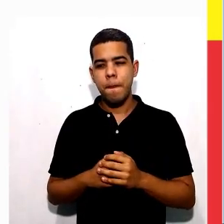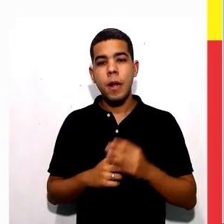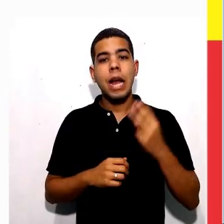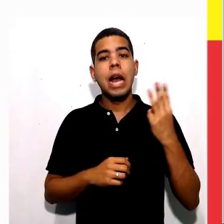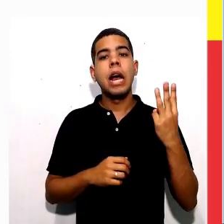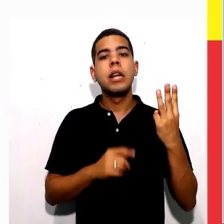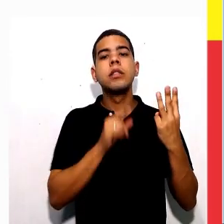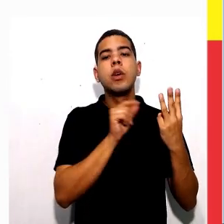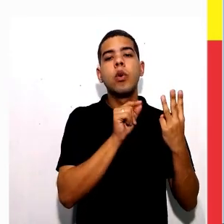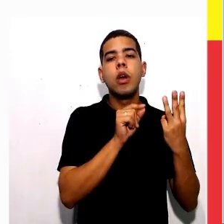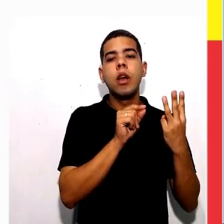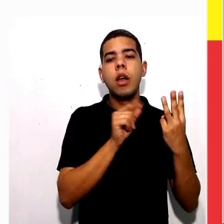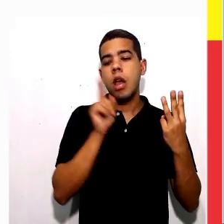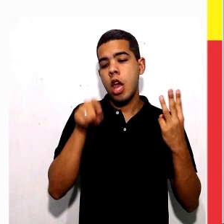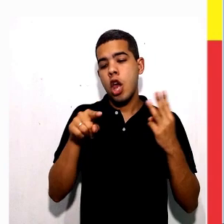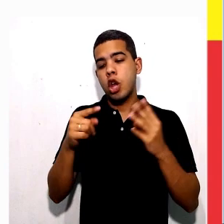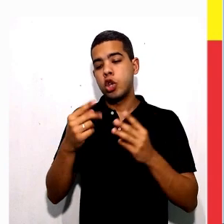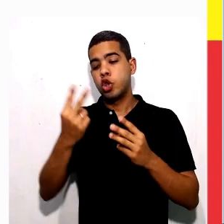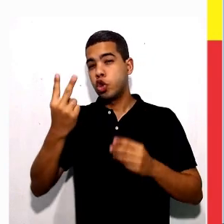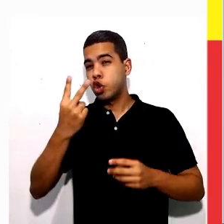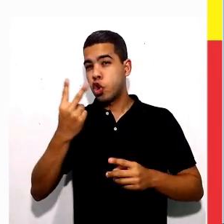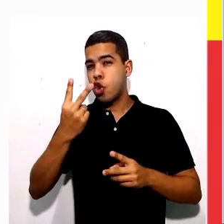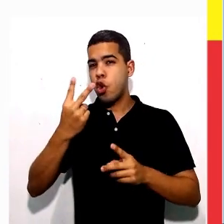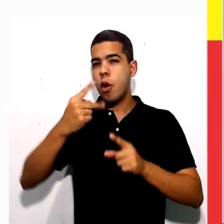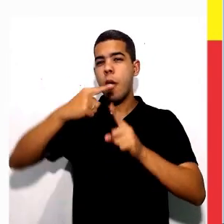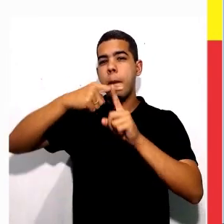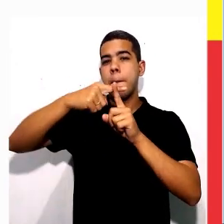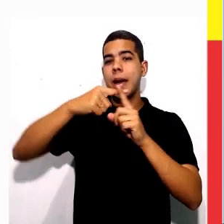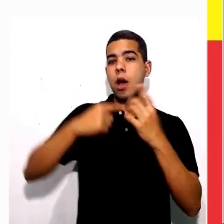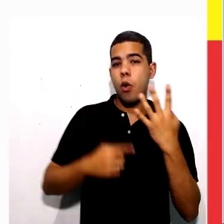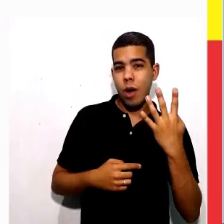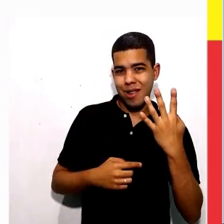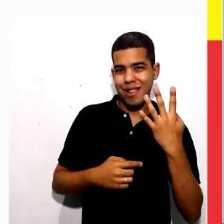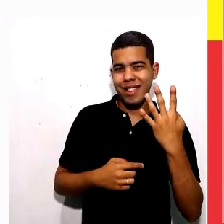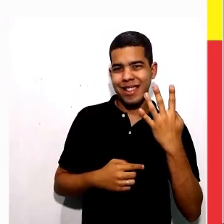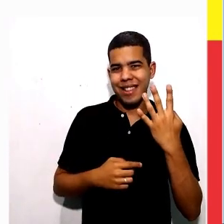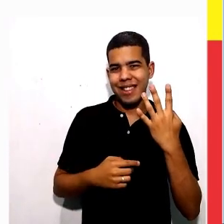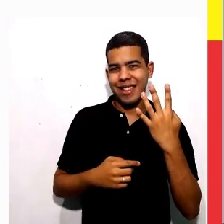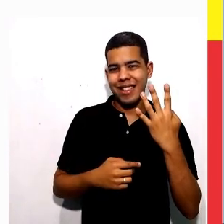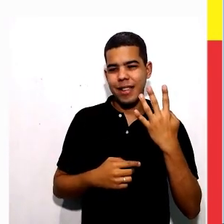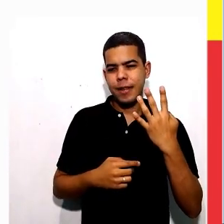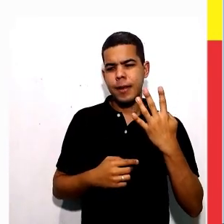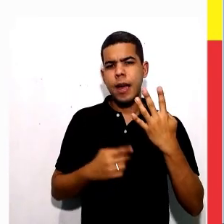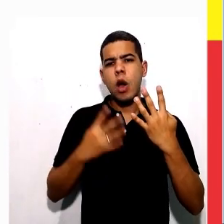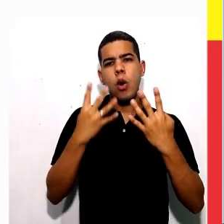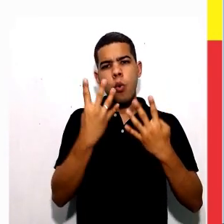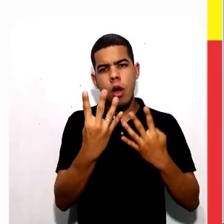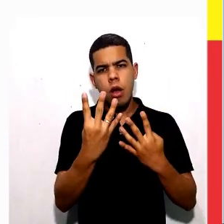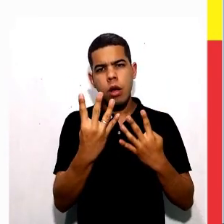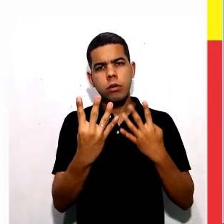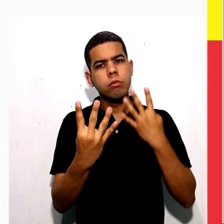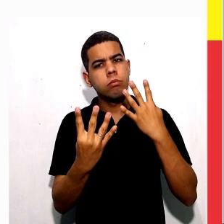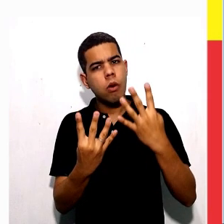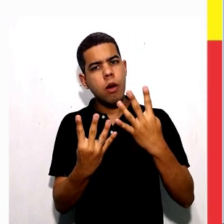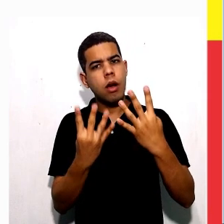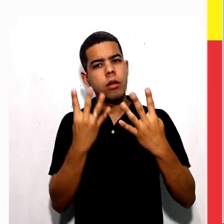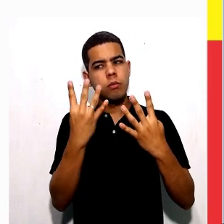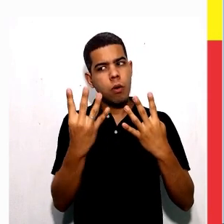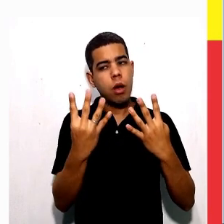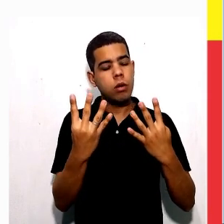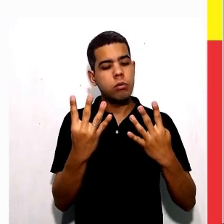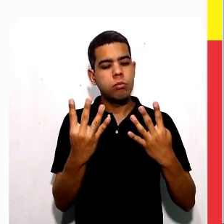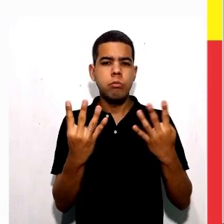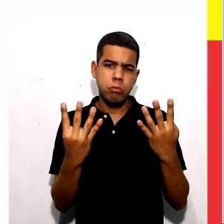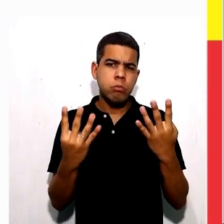da figura 2 mais 4. Veja que está aumentando de 4 em 4. Vamos ter essa ideia de a